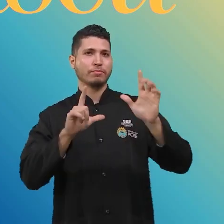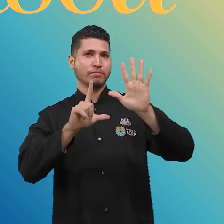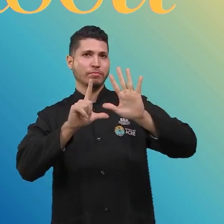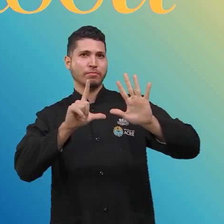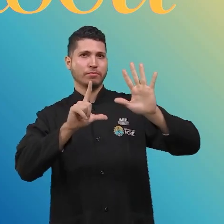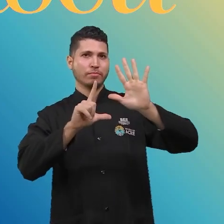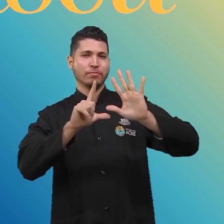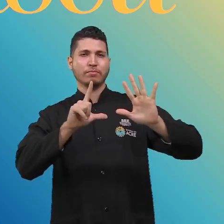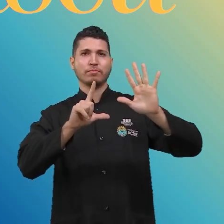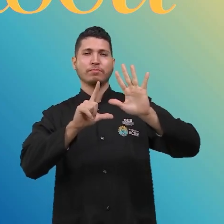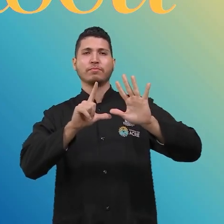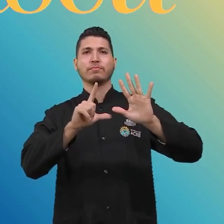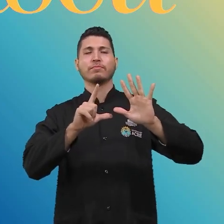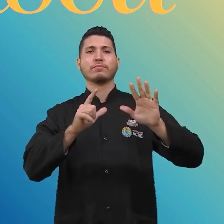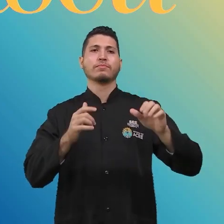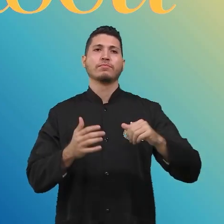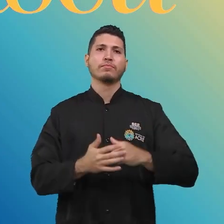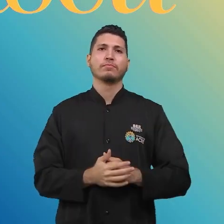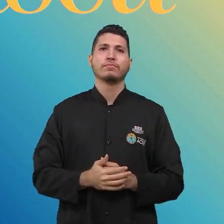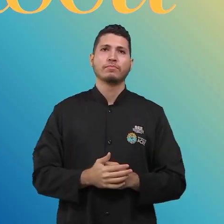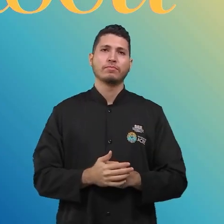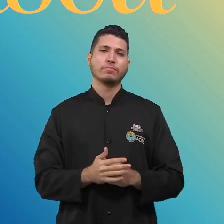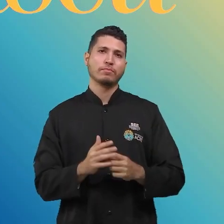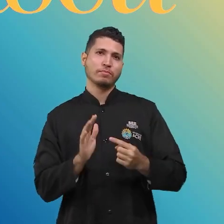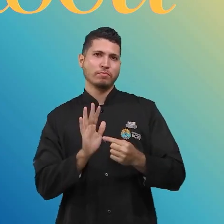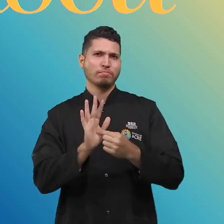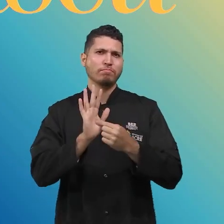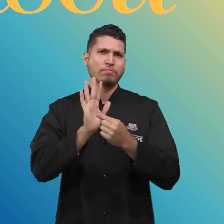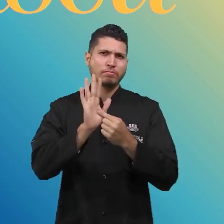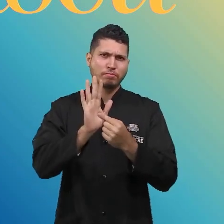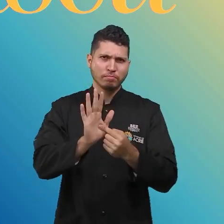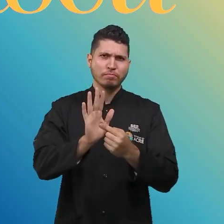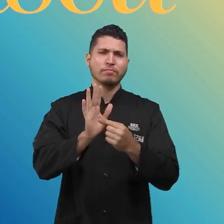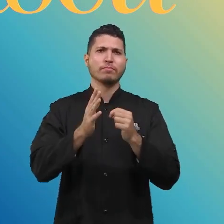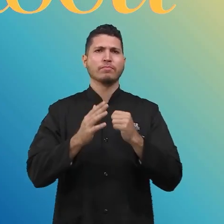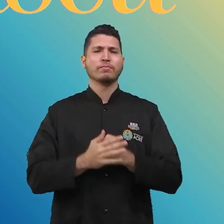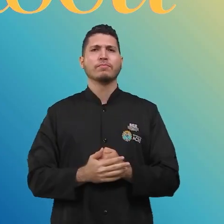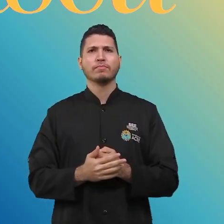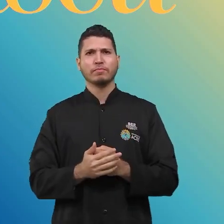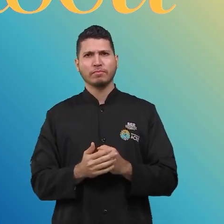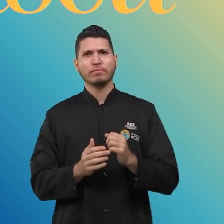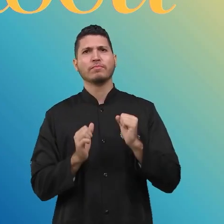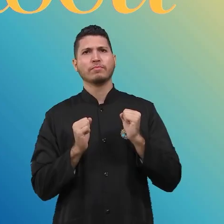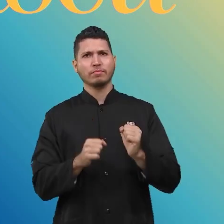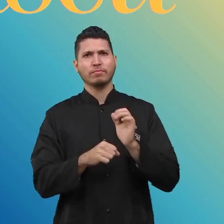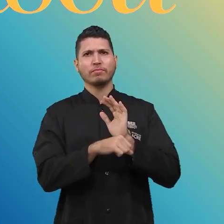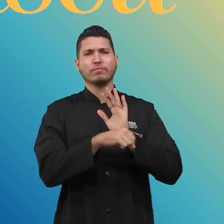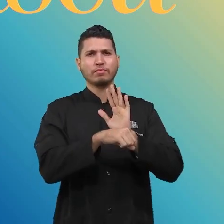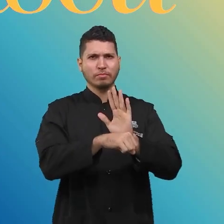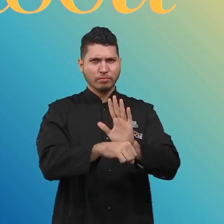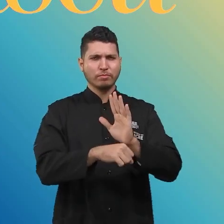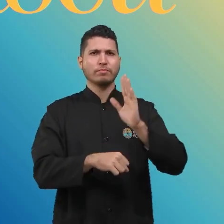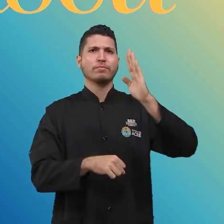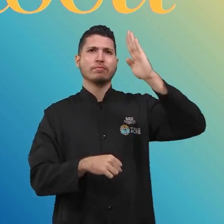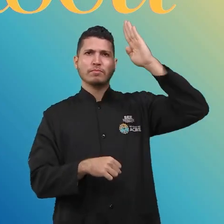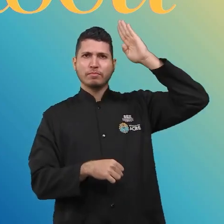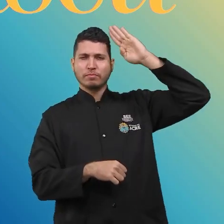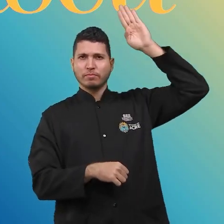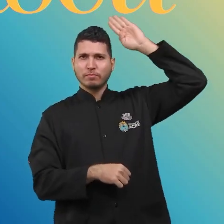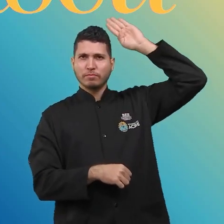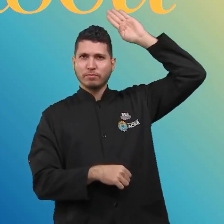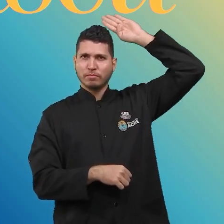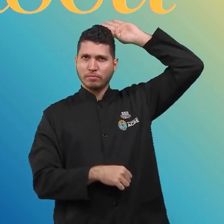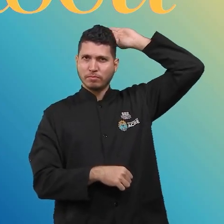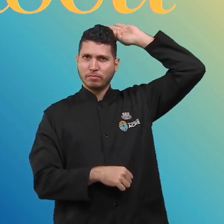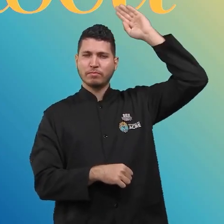muito poderosas na formação cultural e acadêmica também, porque ela amplia o alcance do conhecimento